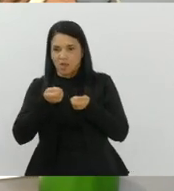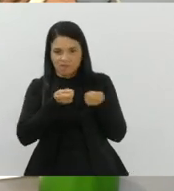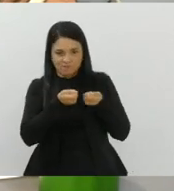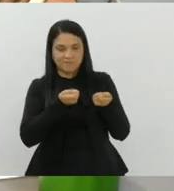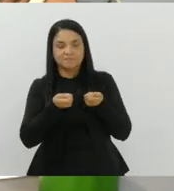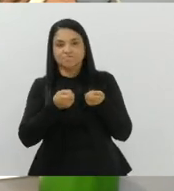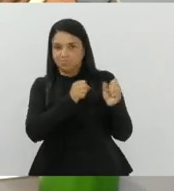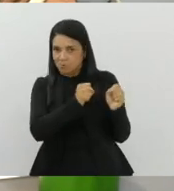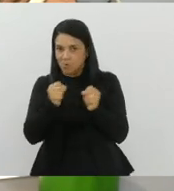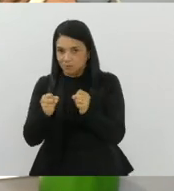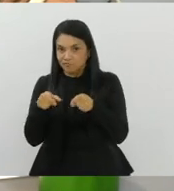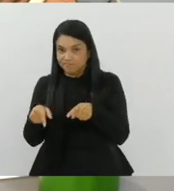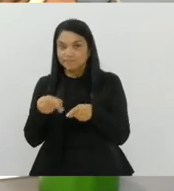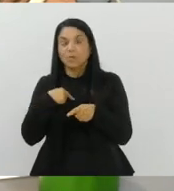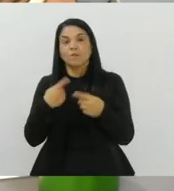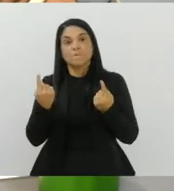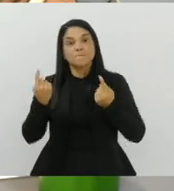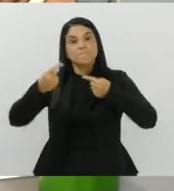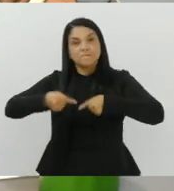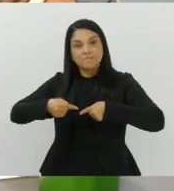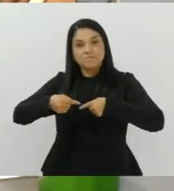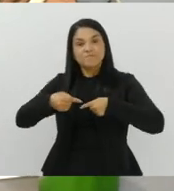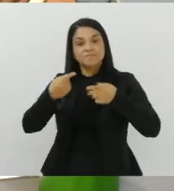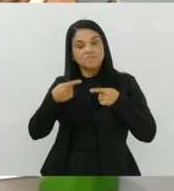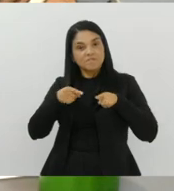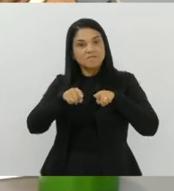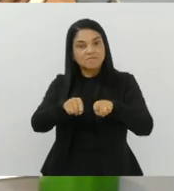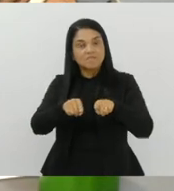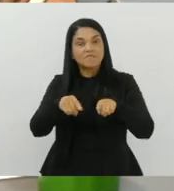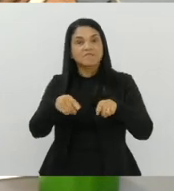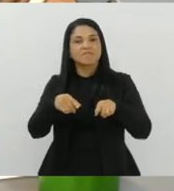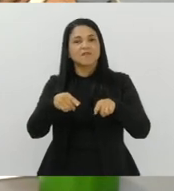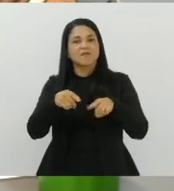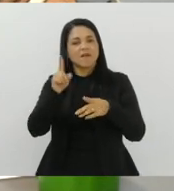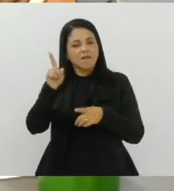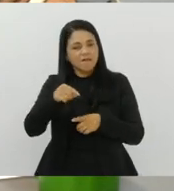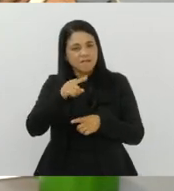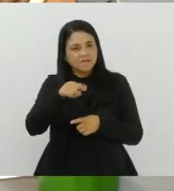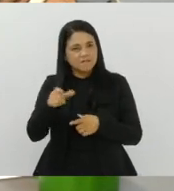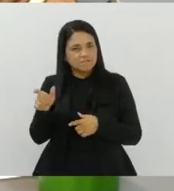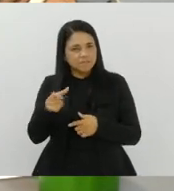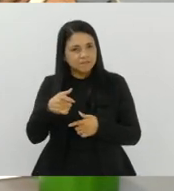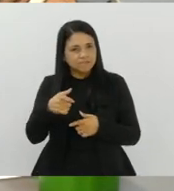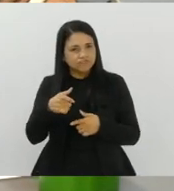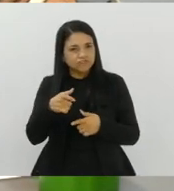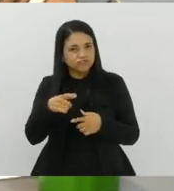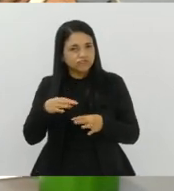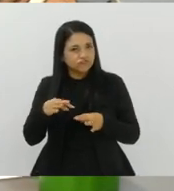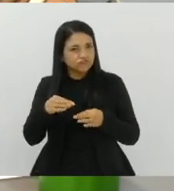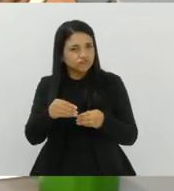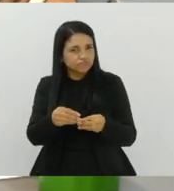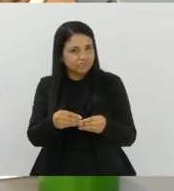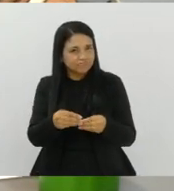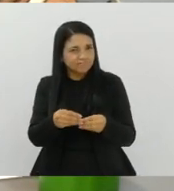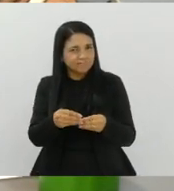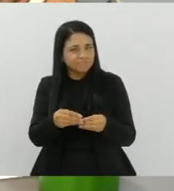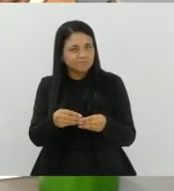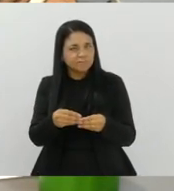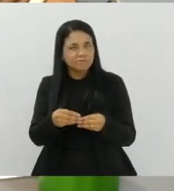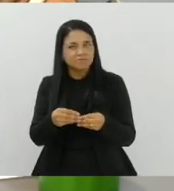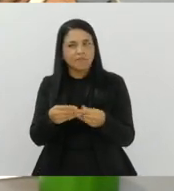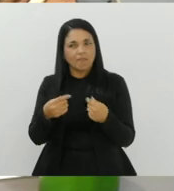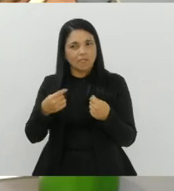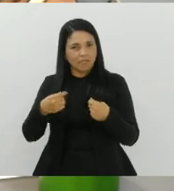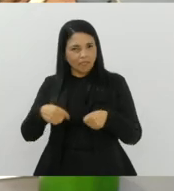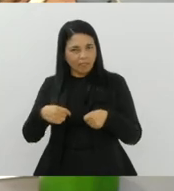concorrência. Então, talvez esse cancelamento em massa faça muito jus à necessidade, né? Então, agora,